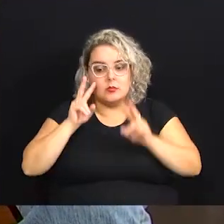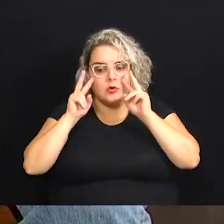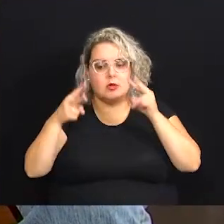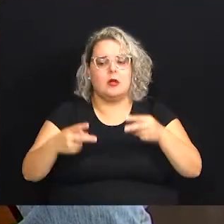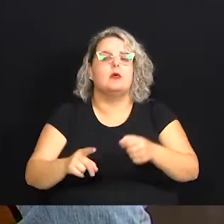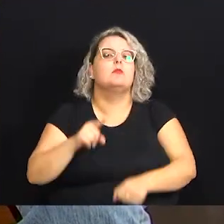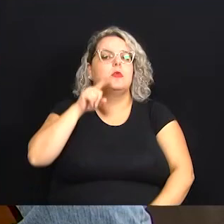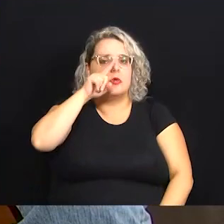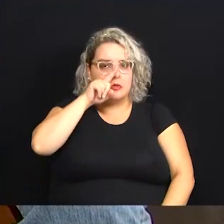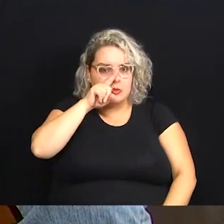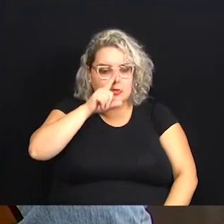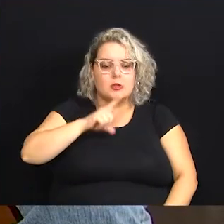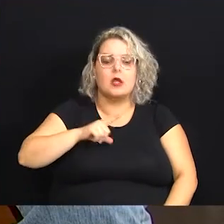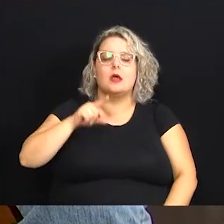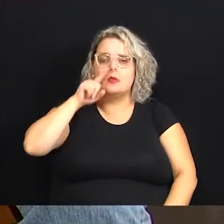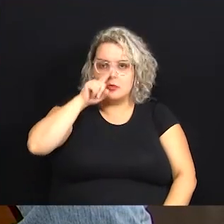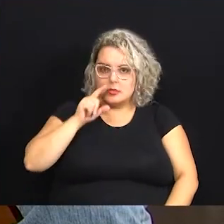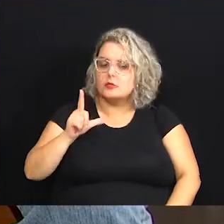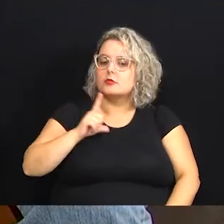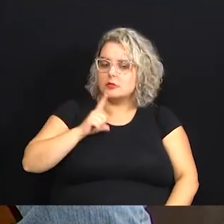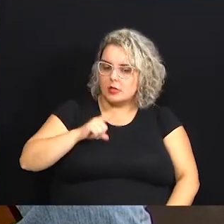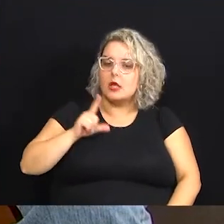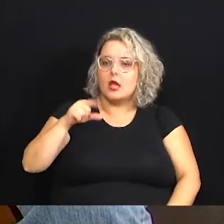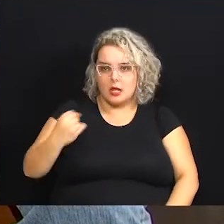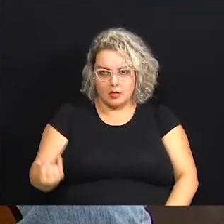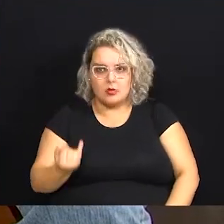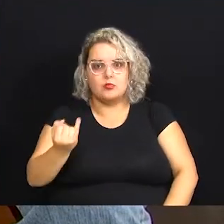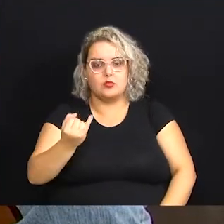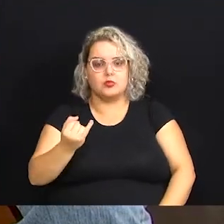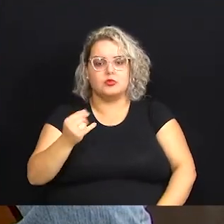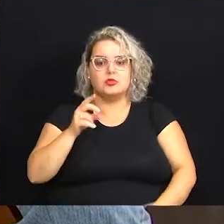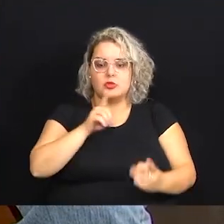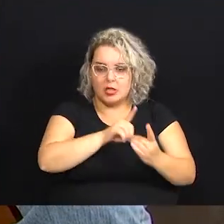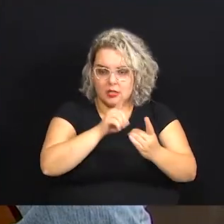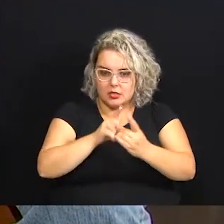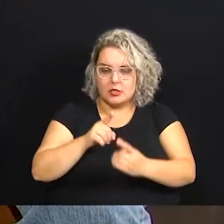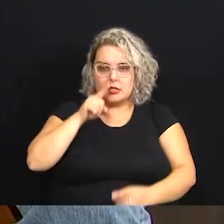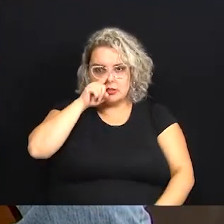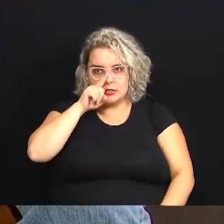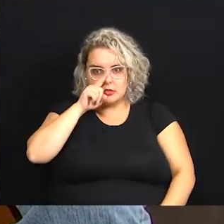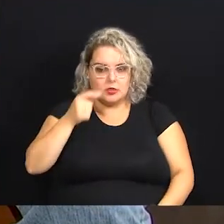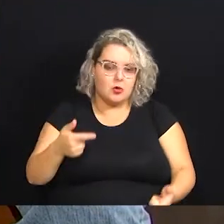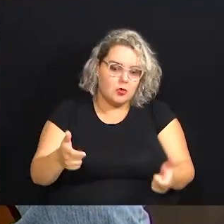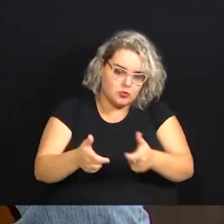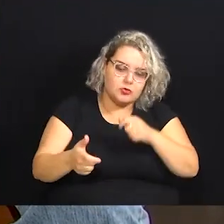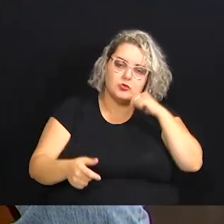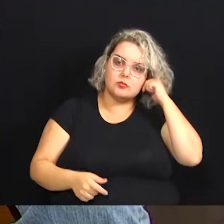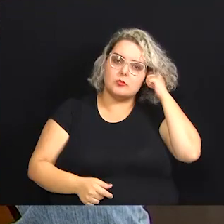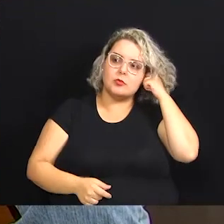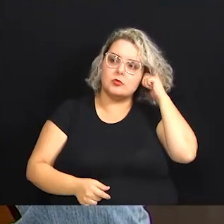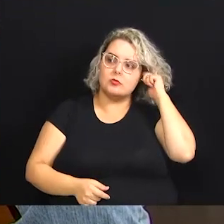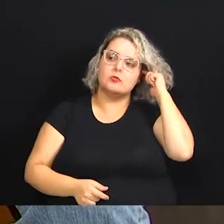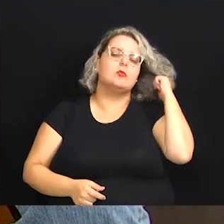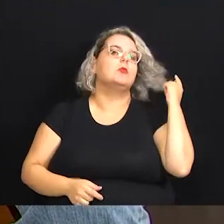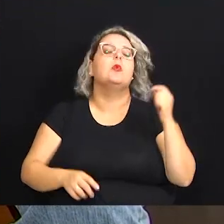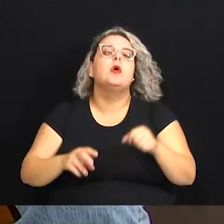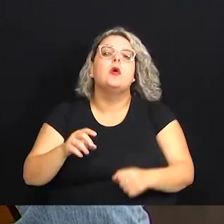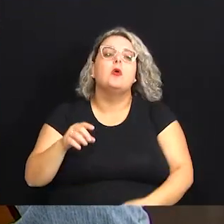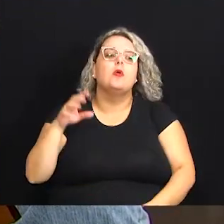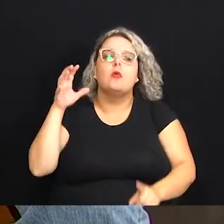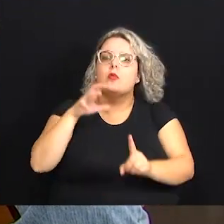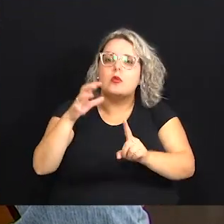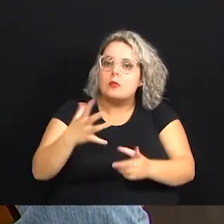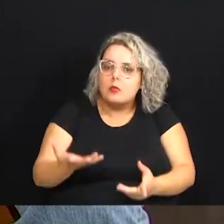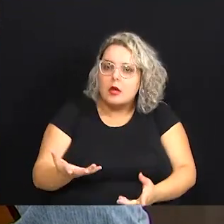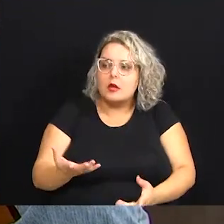risco. Então, existe o risco? Existe. É importante cobrir esse risco ou diminuir o impacto que a